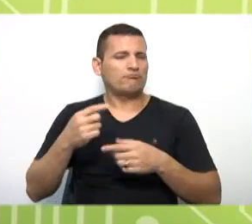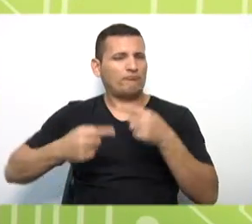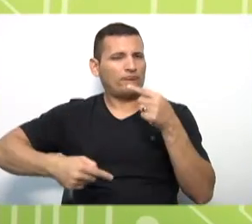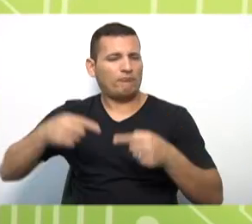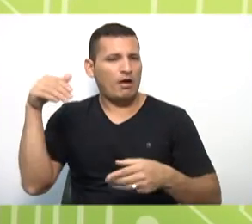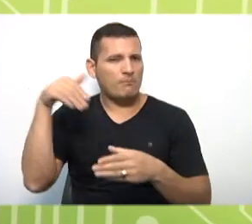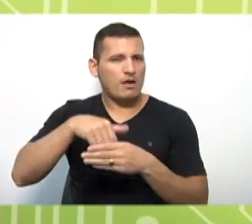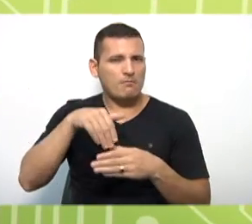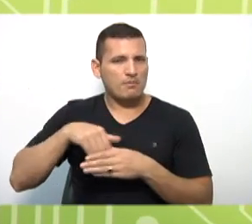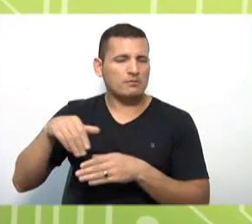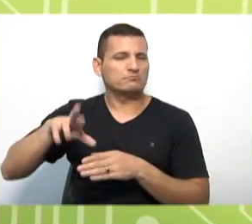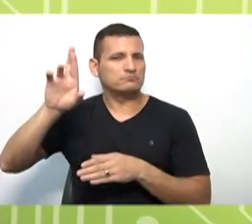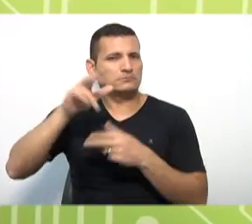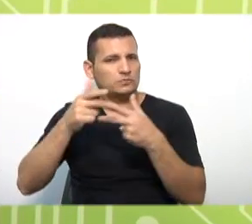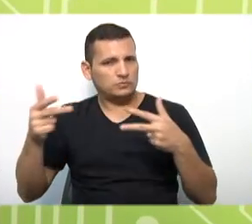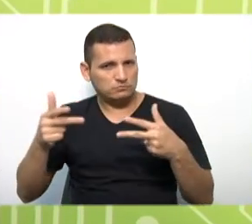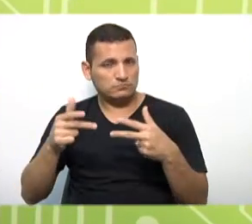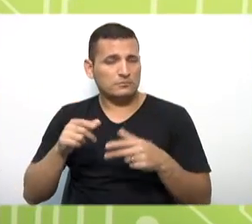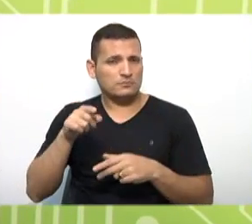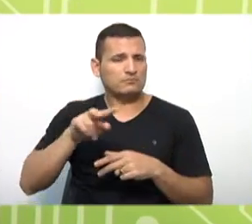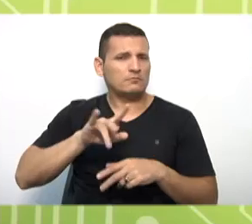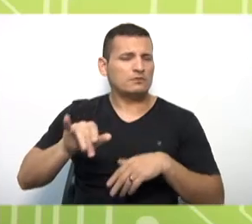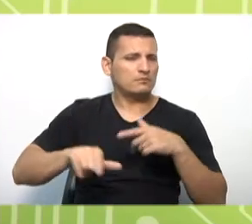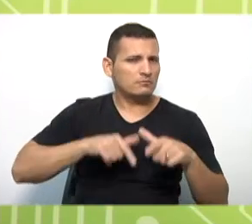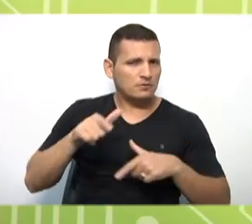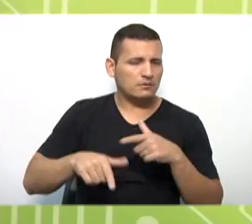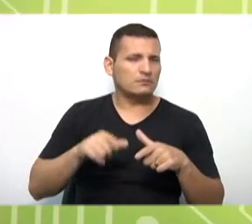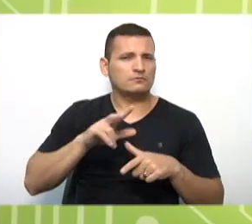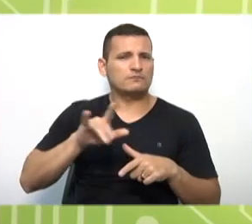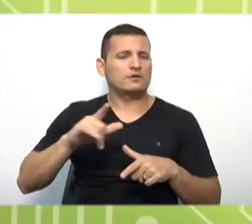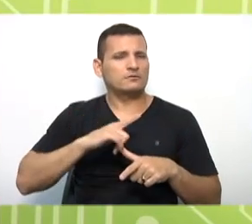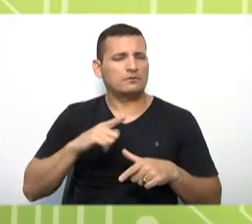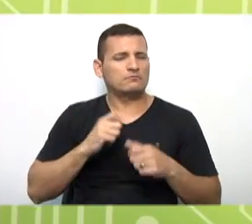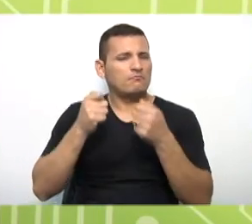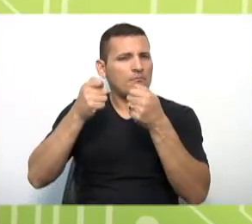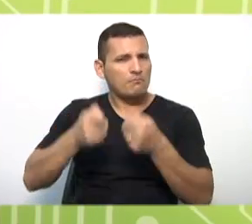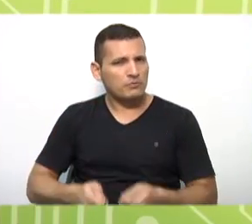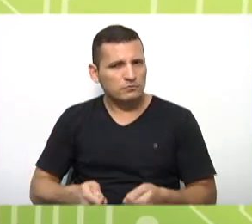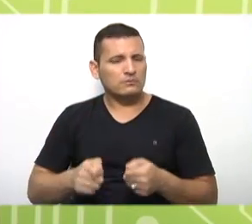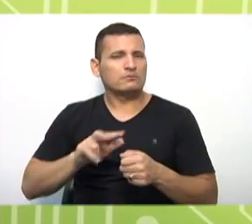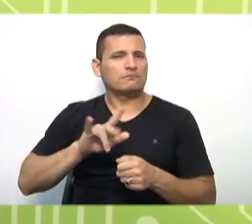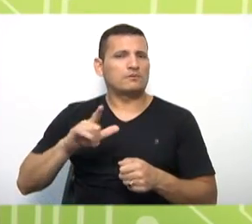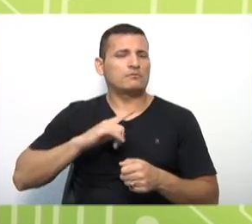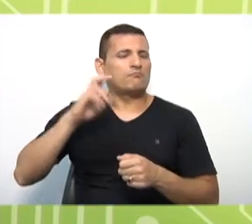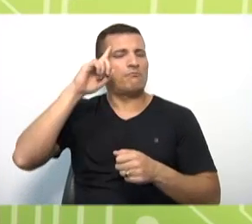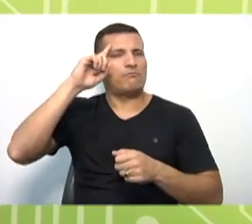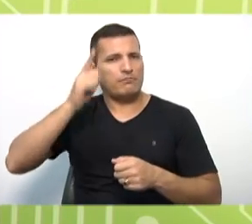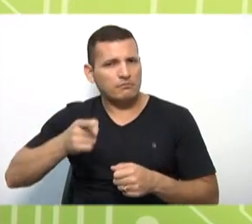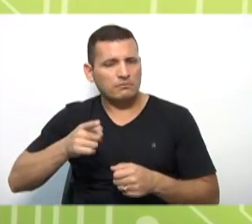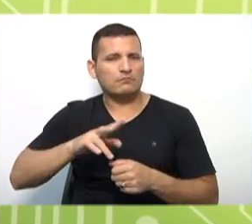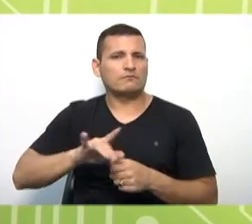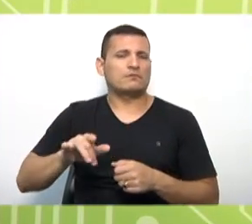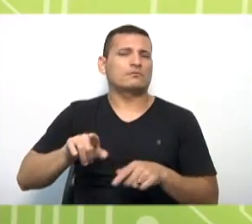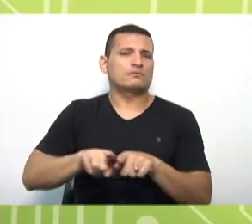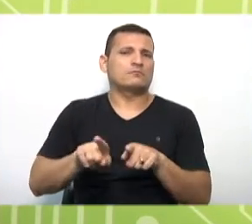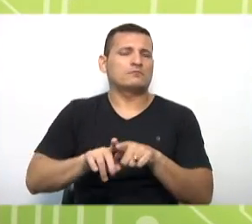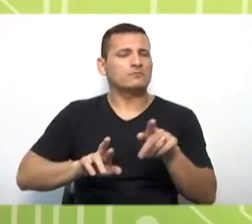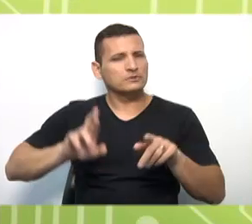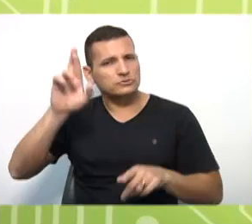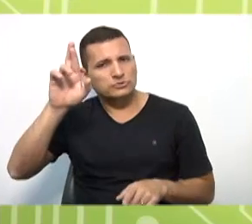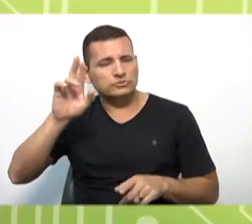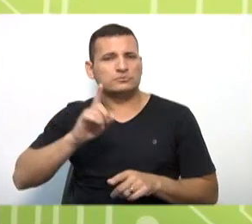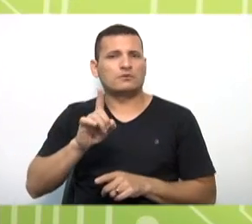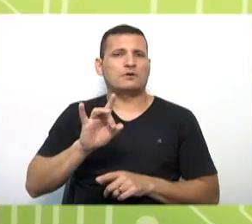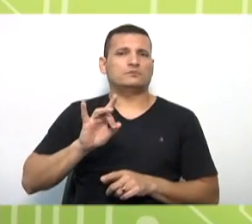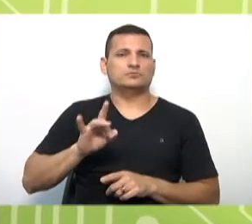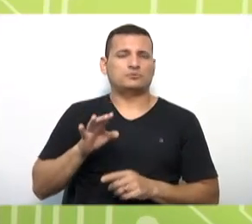que vai trabalhar, ele vai ter autoridade, vai ter poder dosadamente, então vai tomar decisões, não vai só delegar